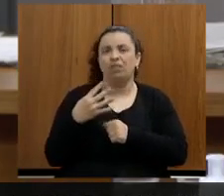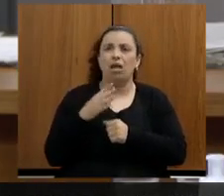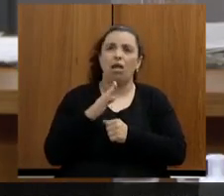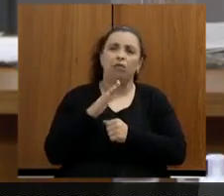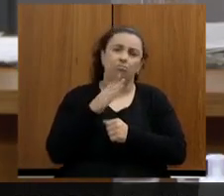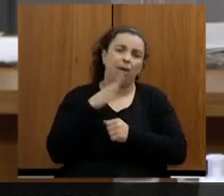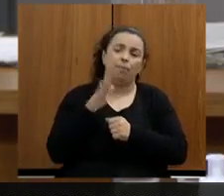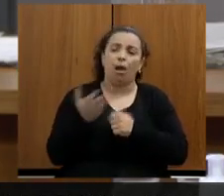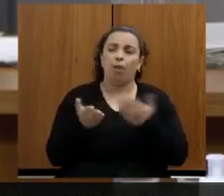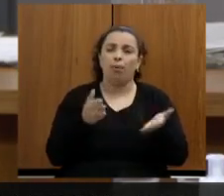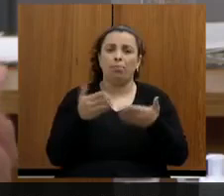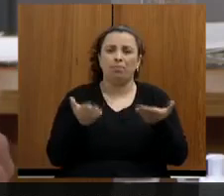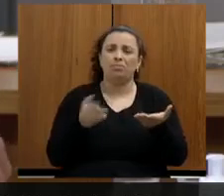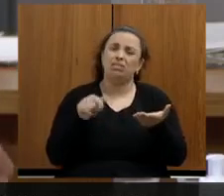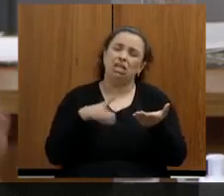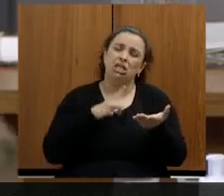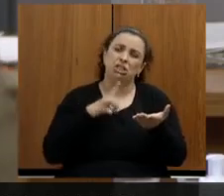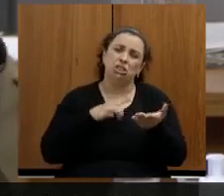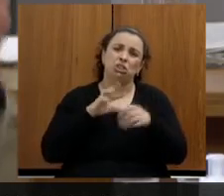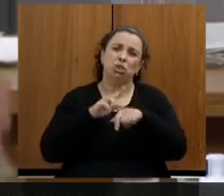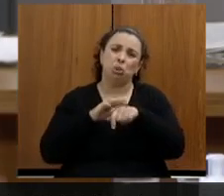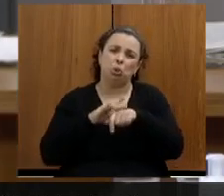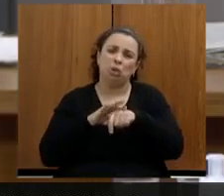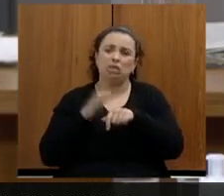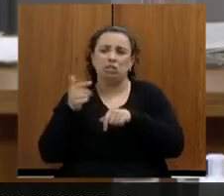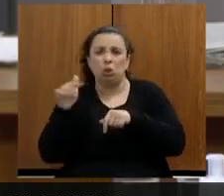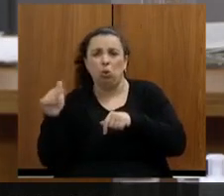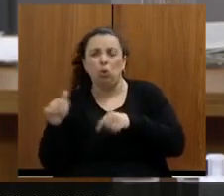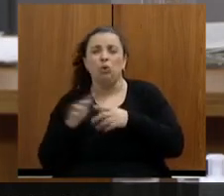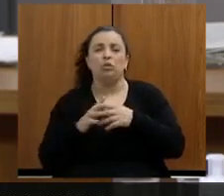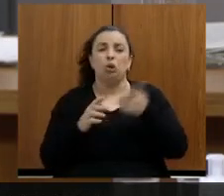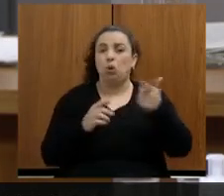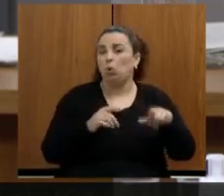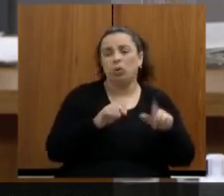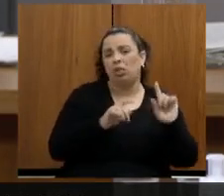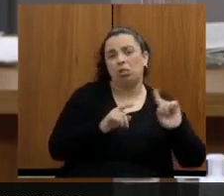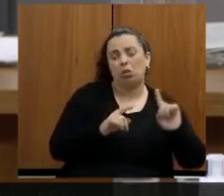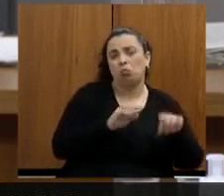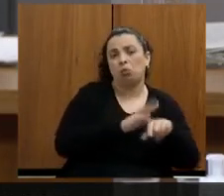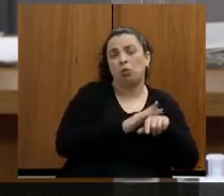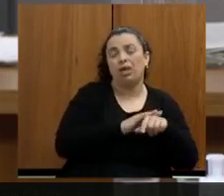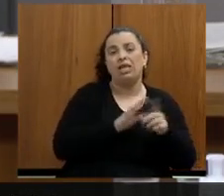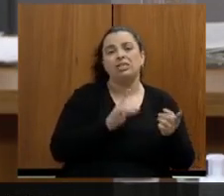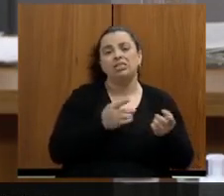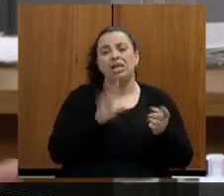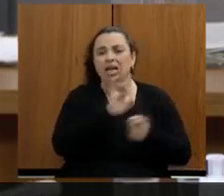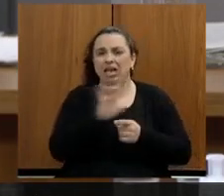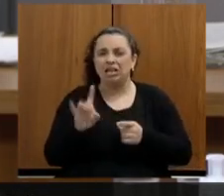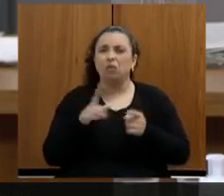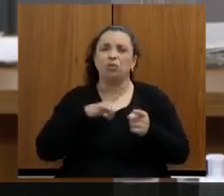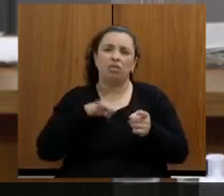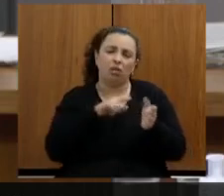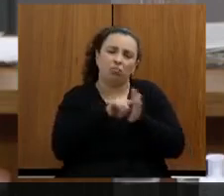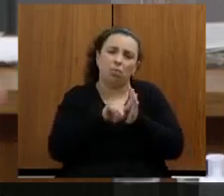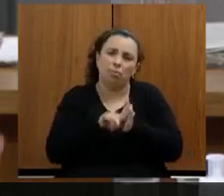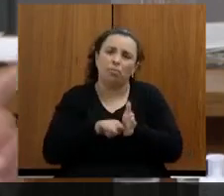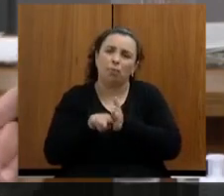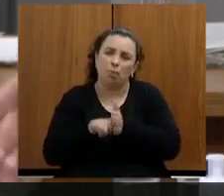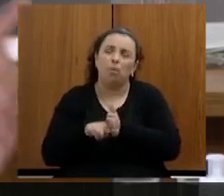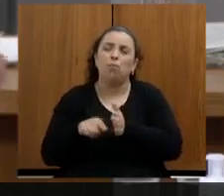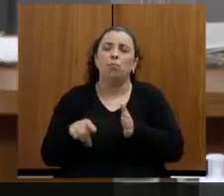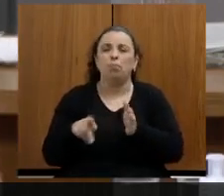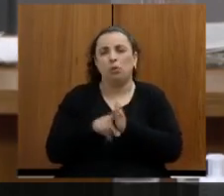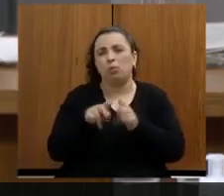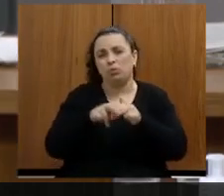alguns comunidade outros não então cada caso ela tem um diagnóstico foi feito um estudo aprofundado mas esse é o fato